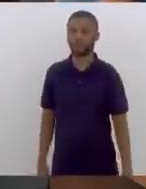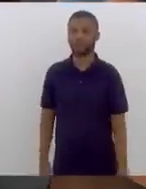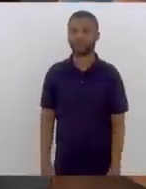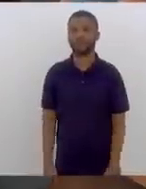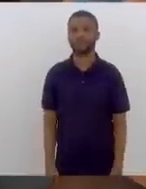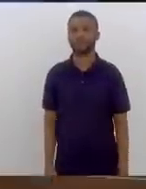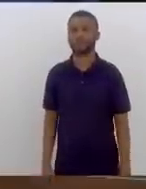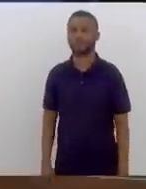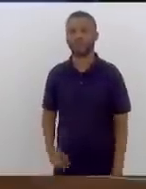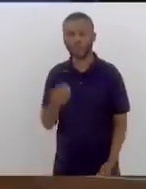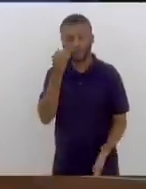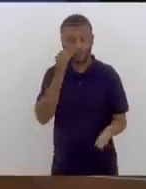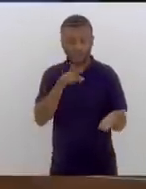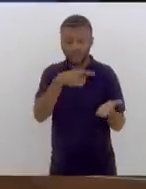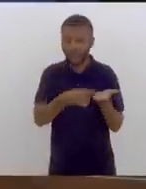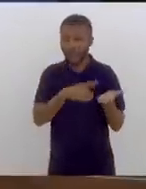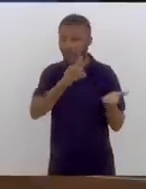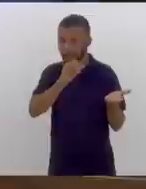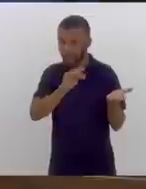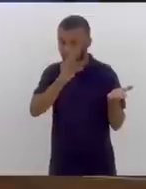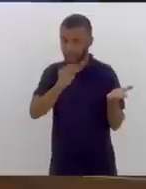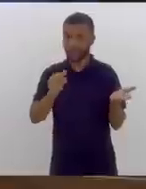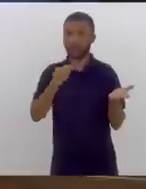deixa eu ver se tem a data